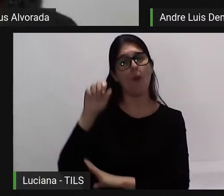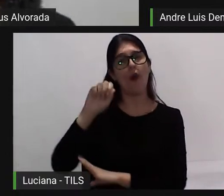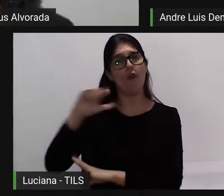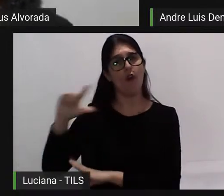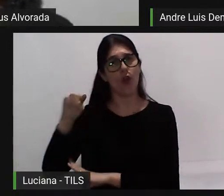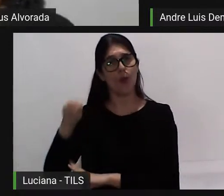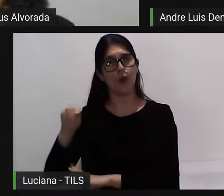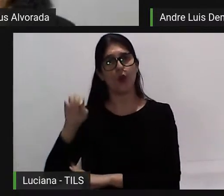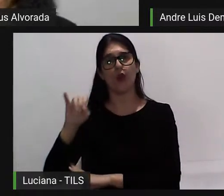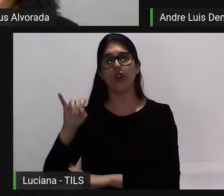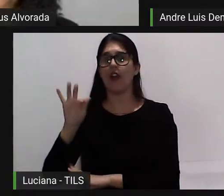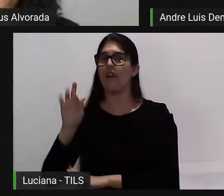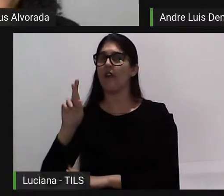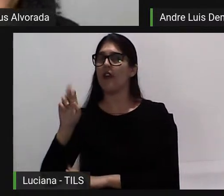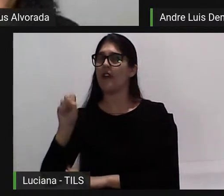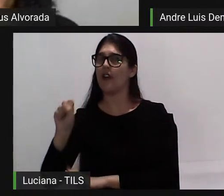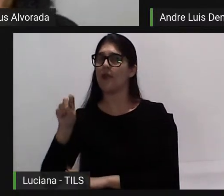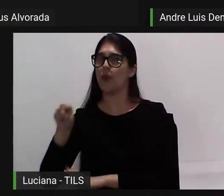ensino@alvorada.ifrs.edu.br.